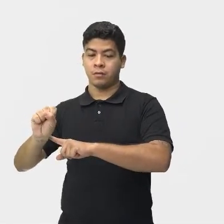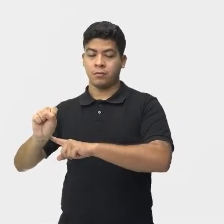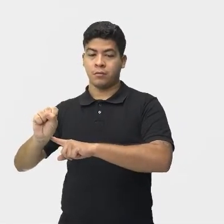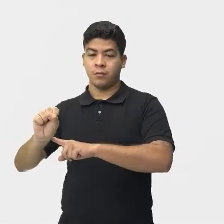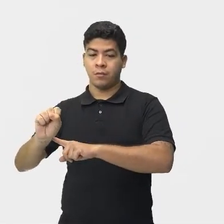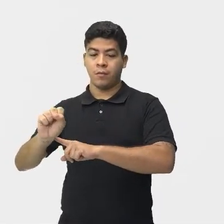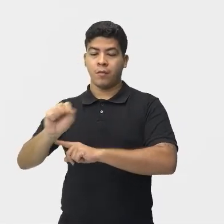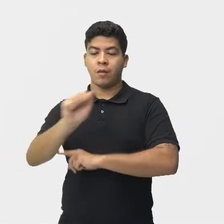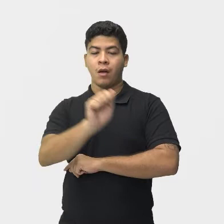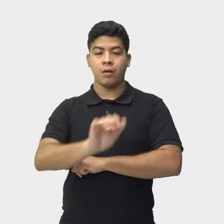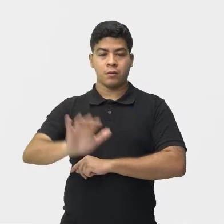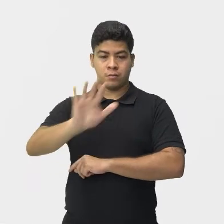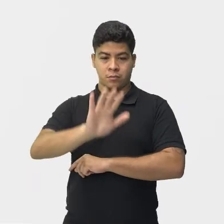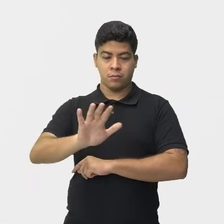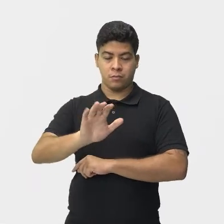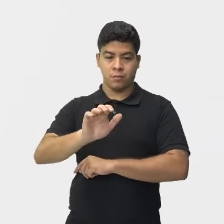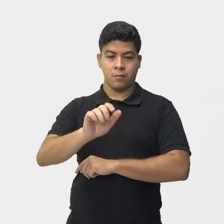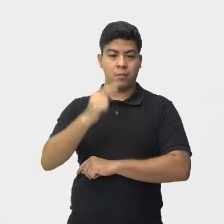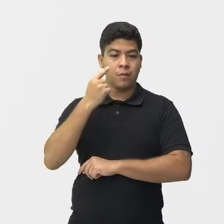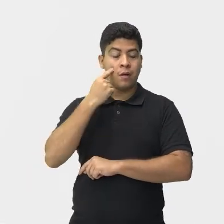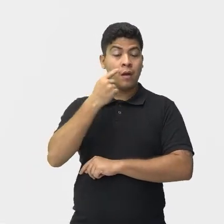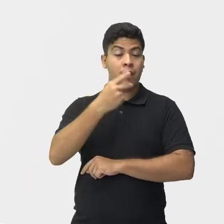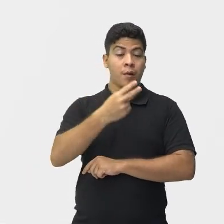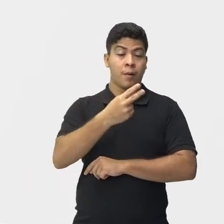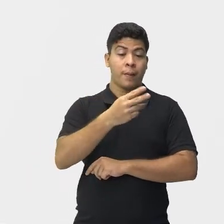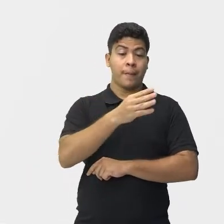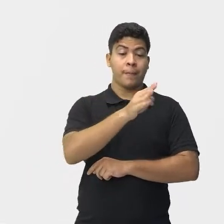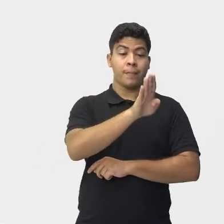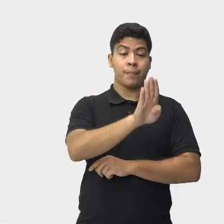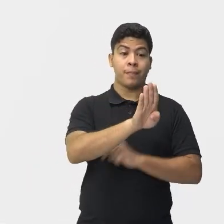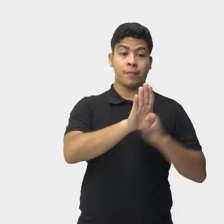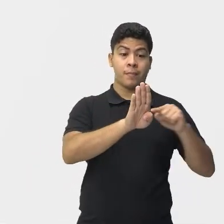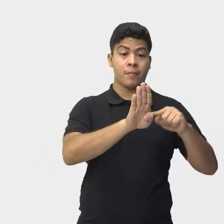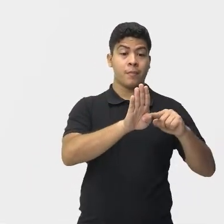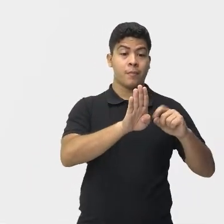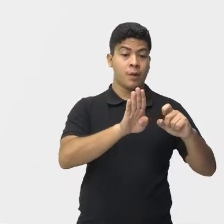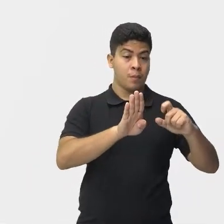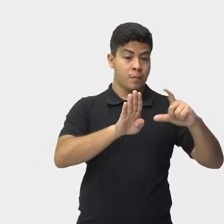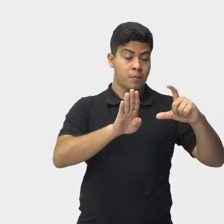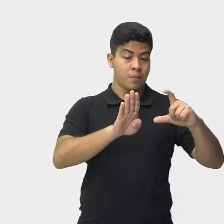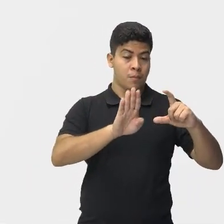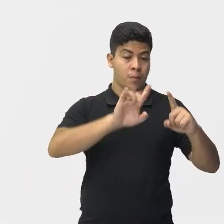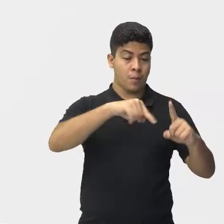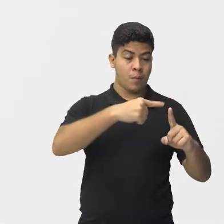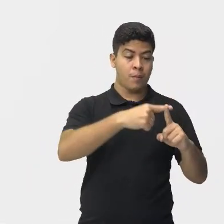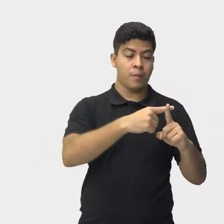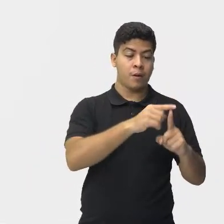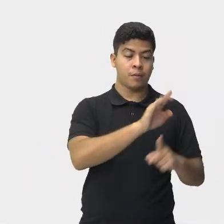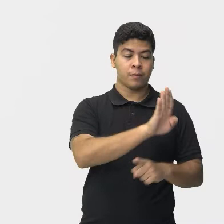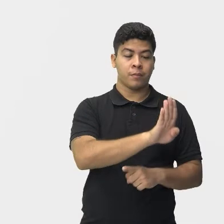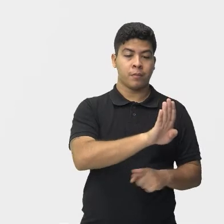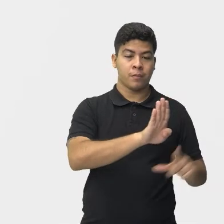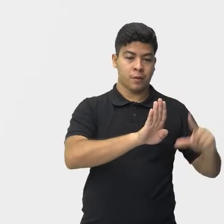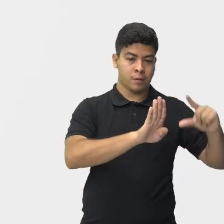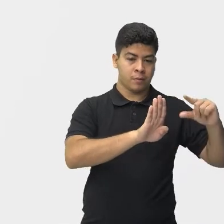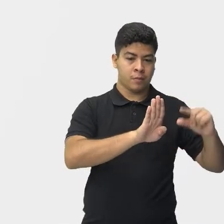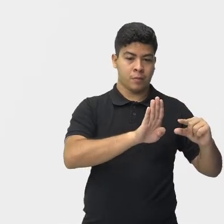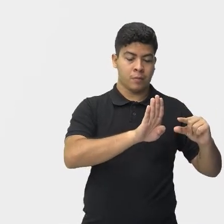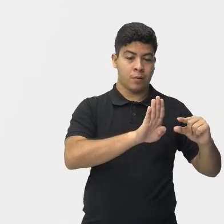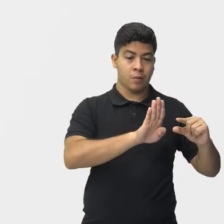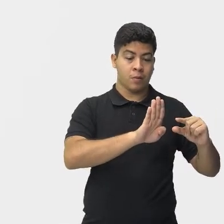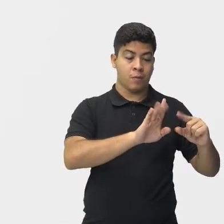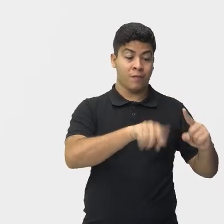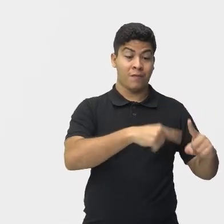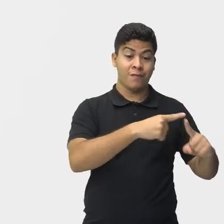trapézio e dividido por 2. Essa é a segunda propriedade lá do gráfico da velocidade. A primeira propriedade